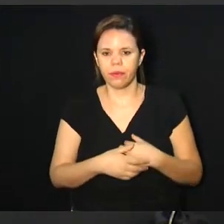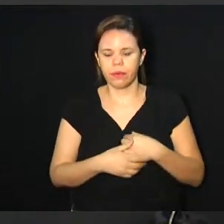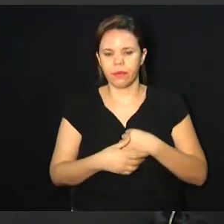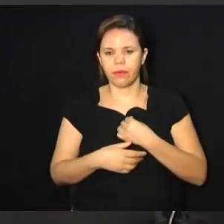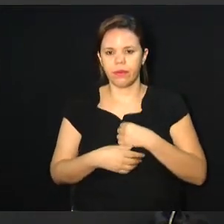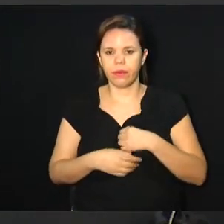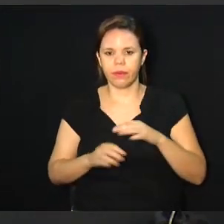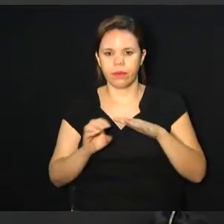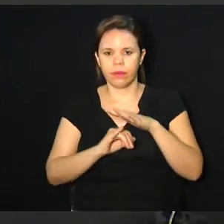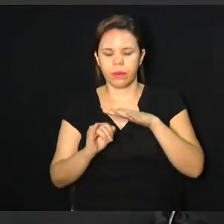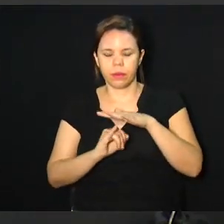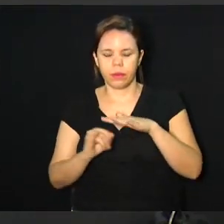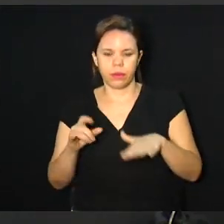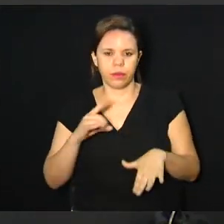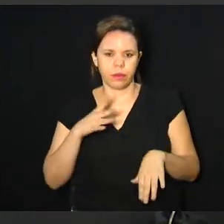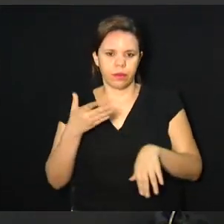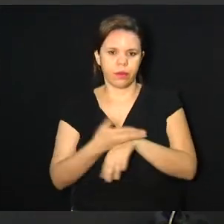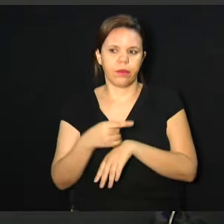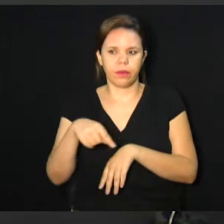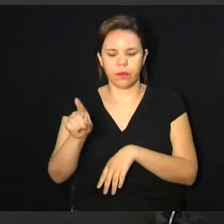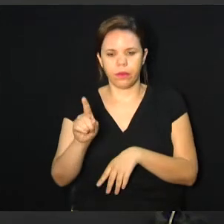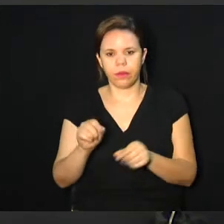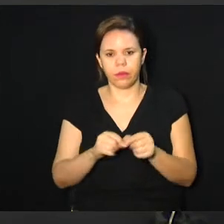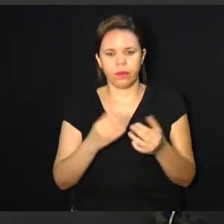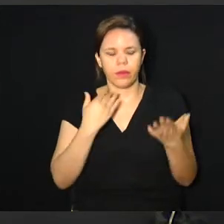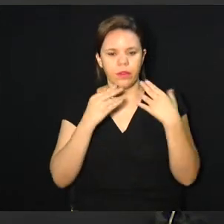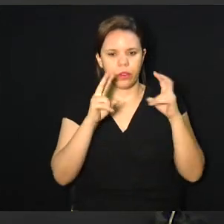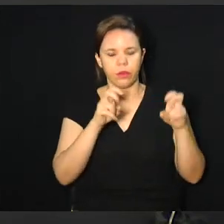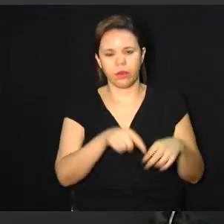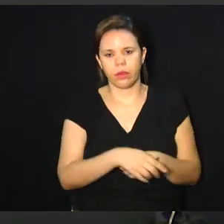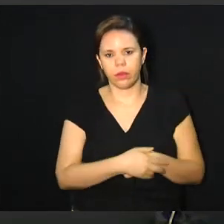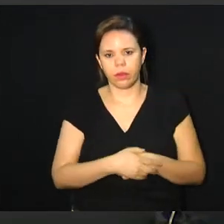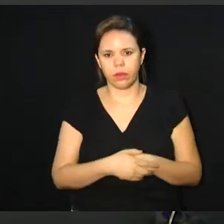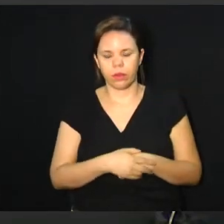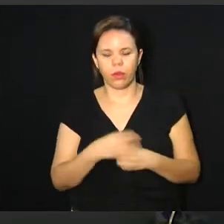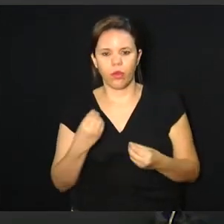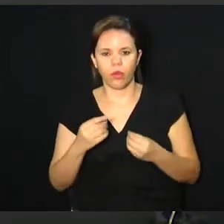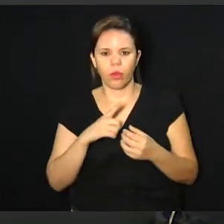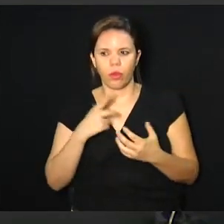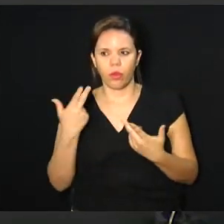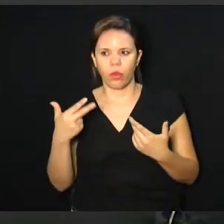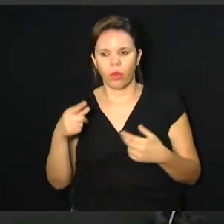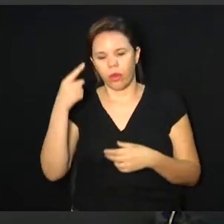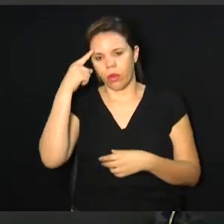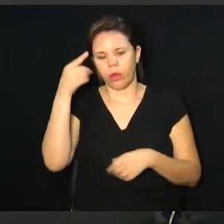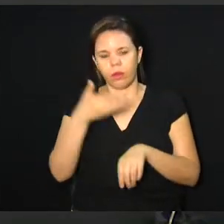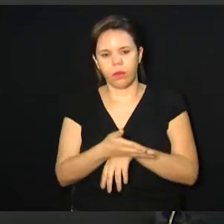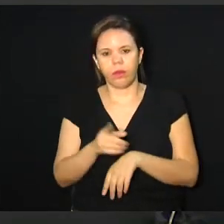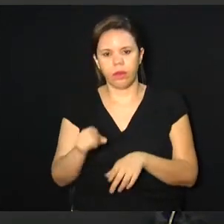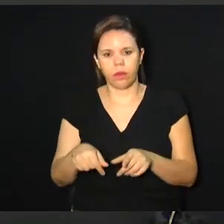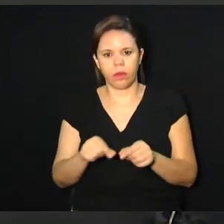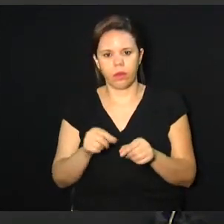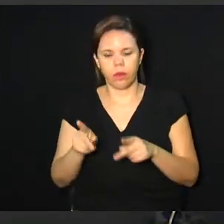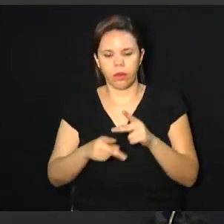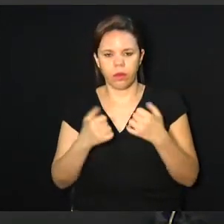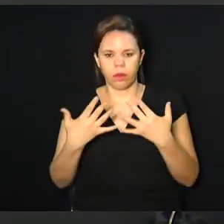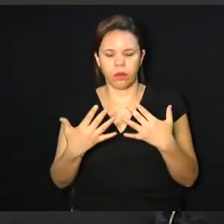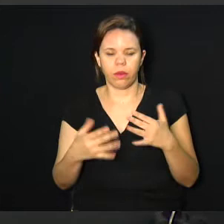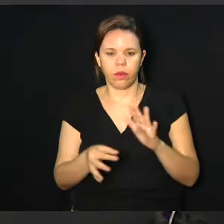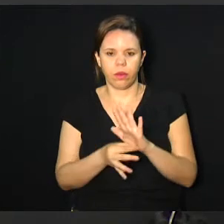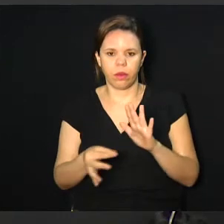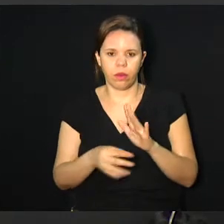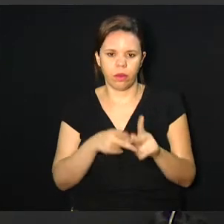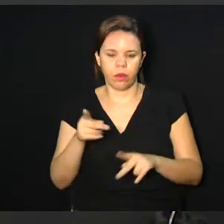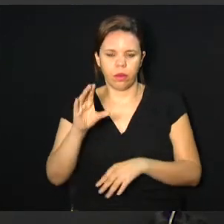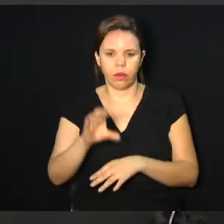organizações da cidade estejam imbuídas de conversar sobre isso. Como que tem outros cases de participação popular, para que não